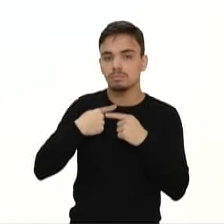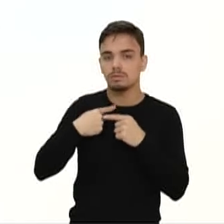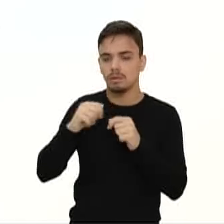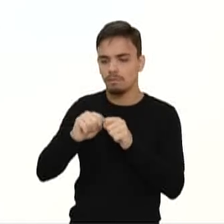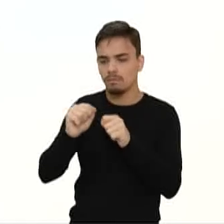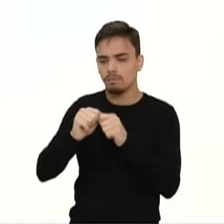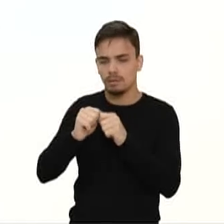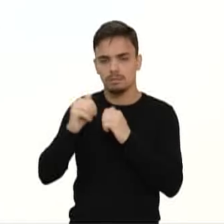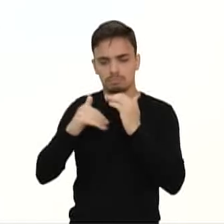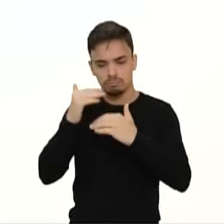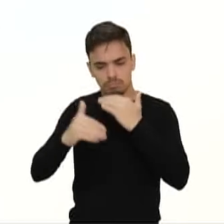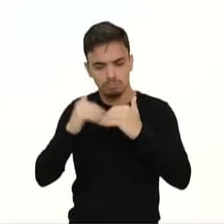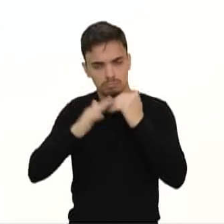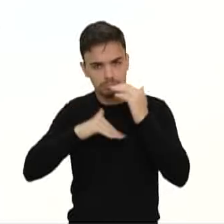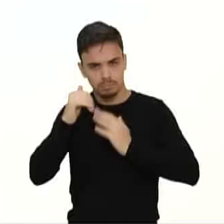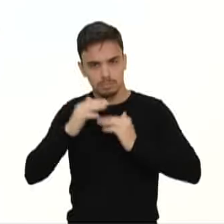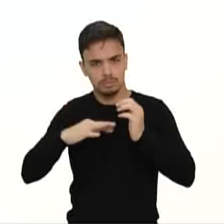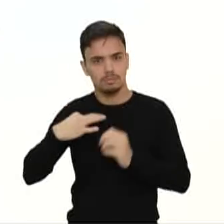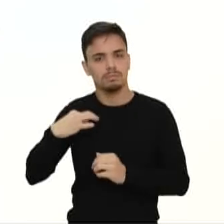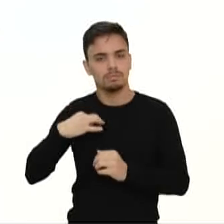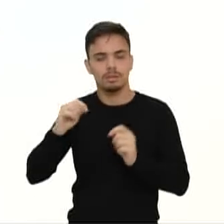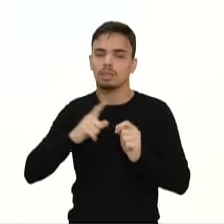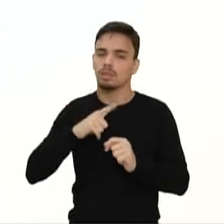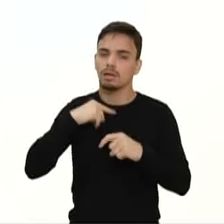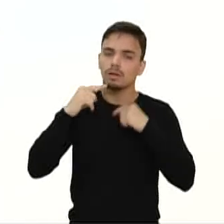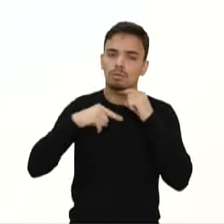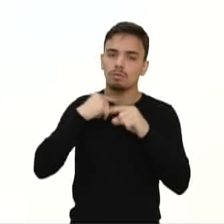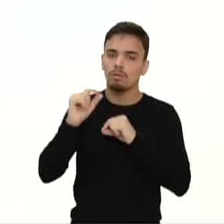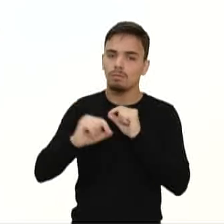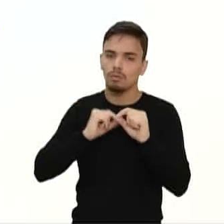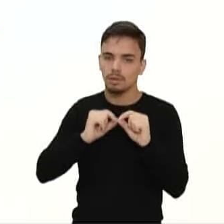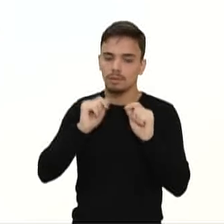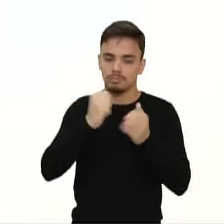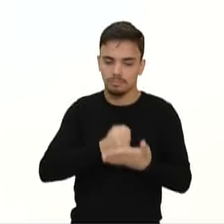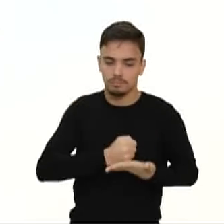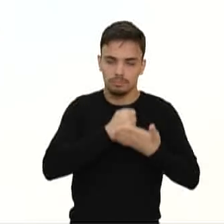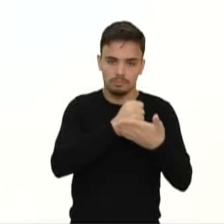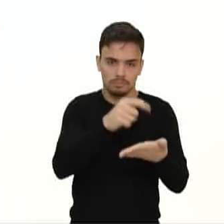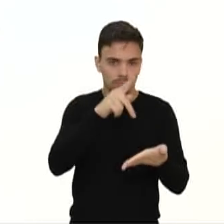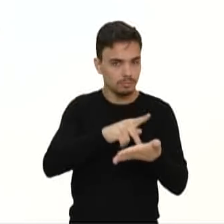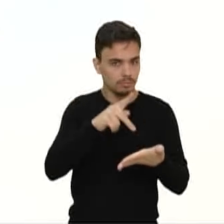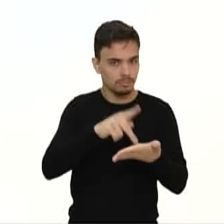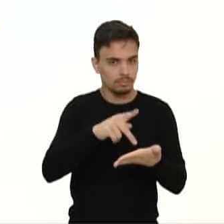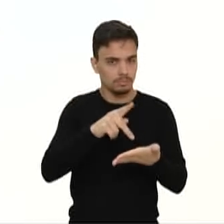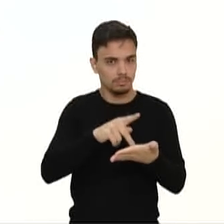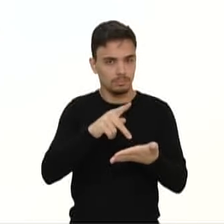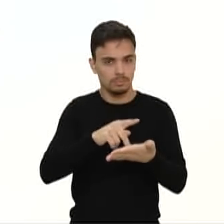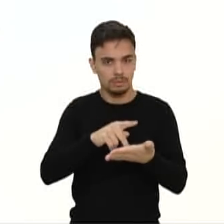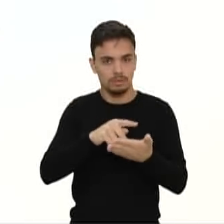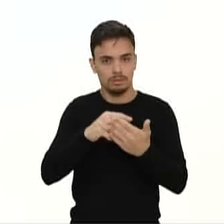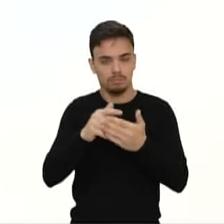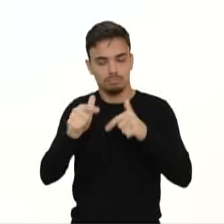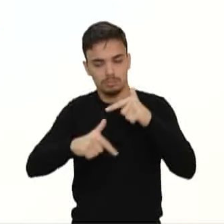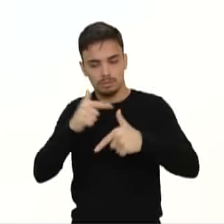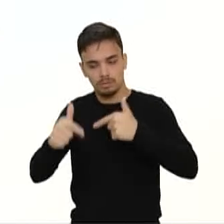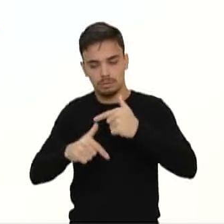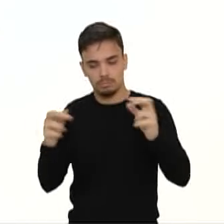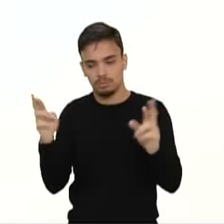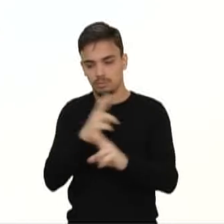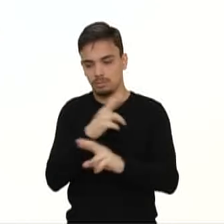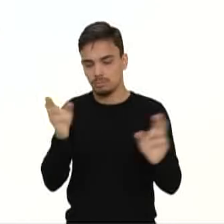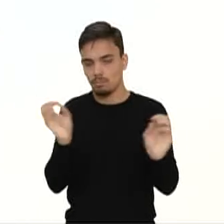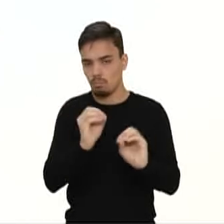voluntário pode ficar na dúvida sobre a real contribuição que atividades não relacionadas ao seu campo